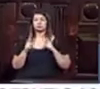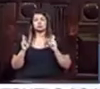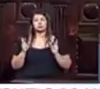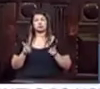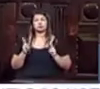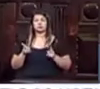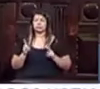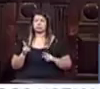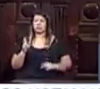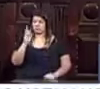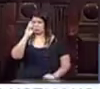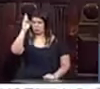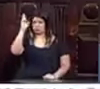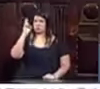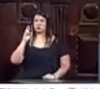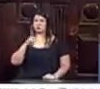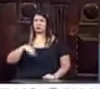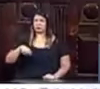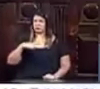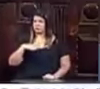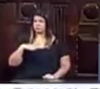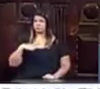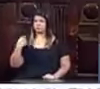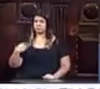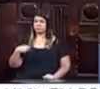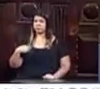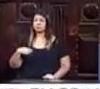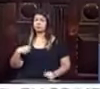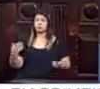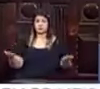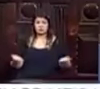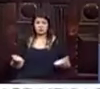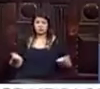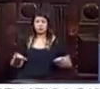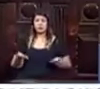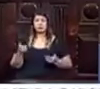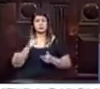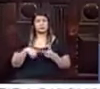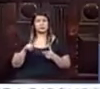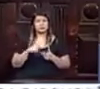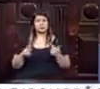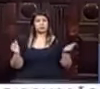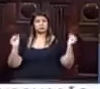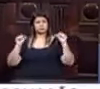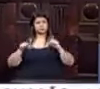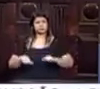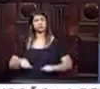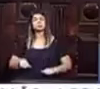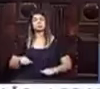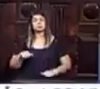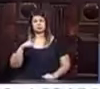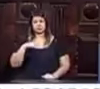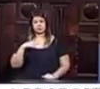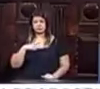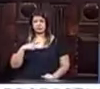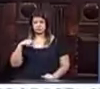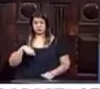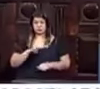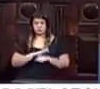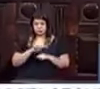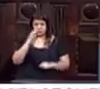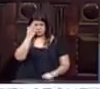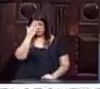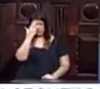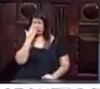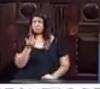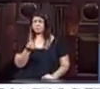pela responsabilidade que temos que ter diante dessa realidade tão grave de calamidade. Não uma calamidade financeira para o governo escapar